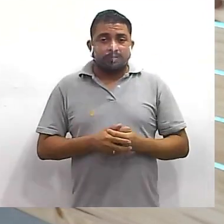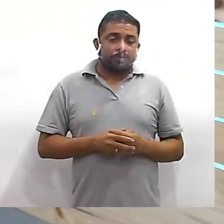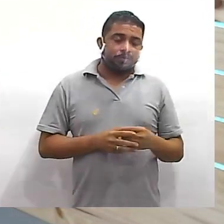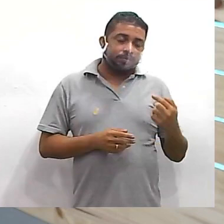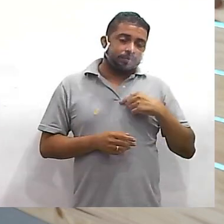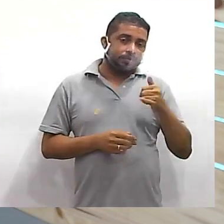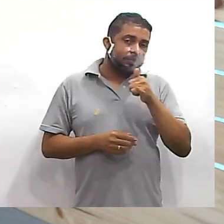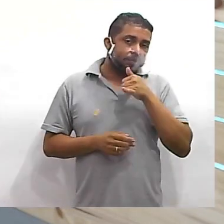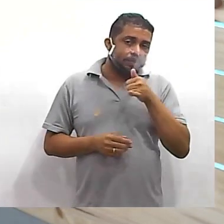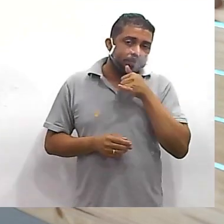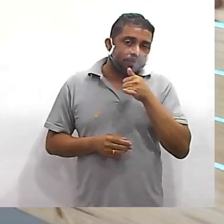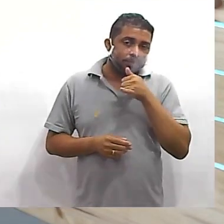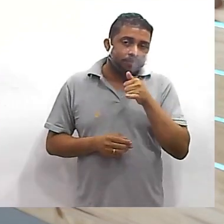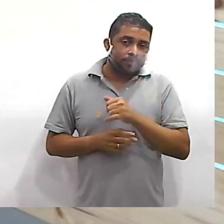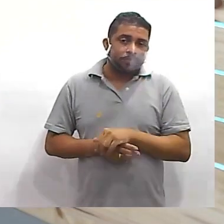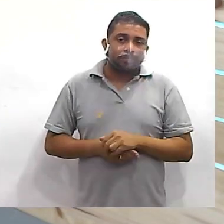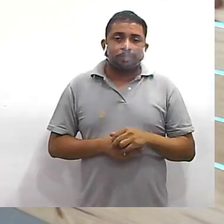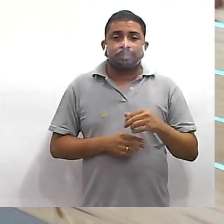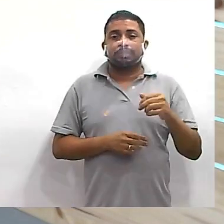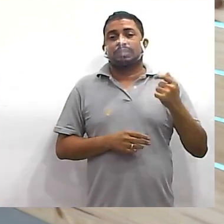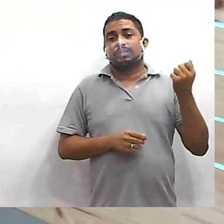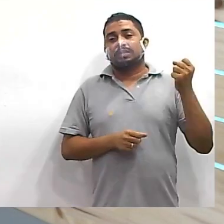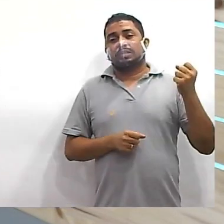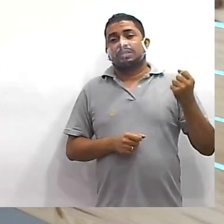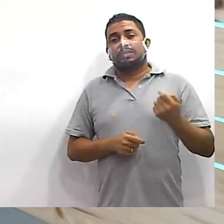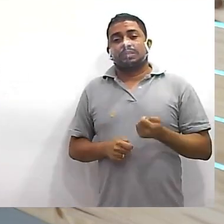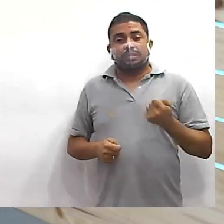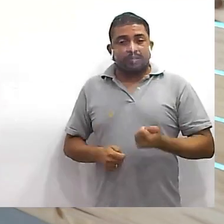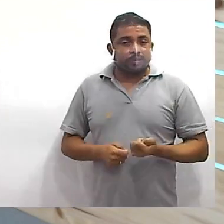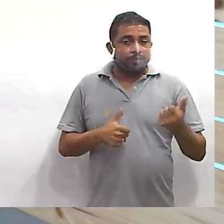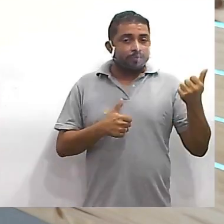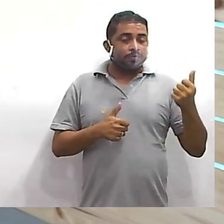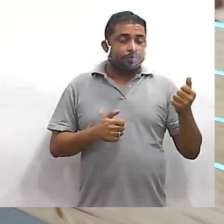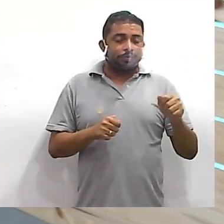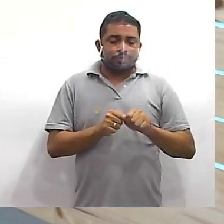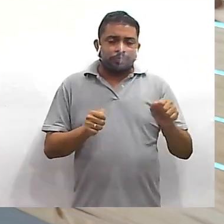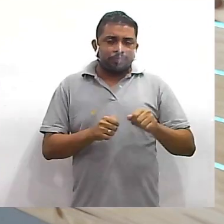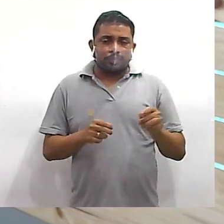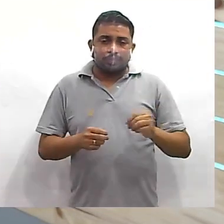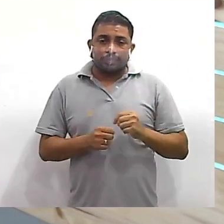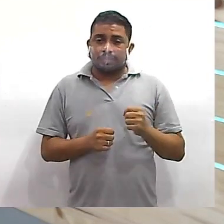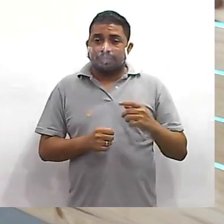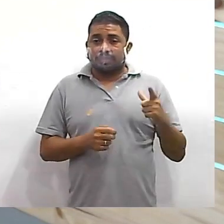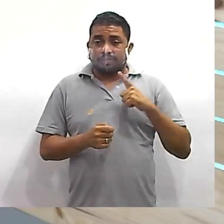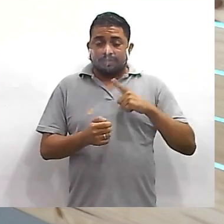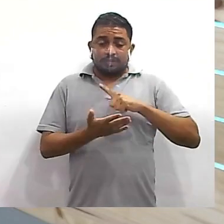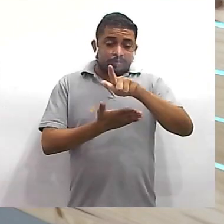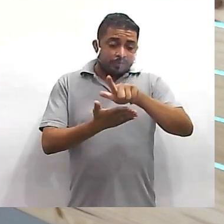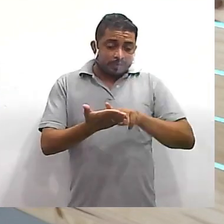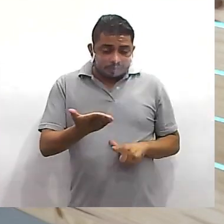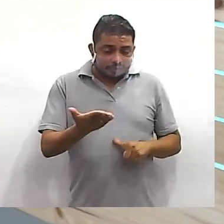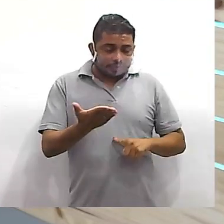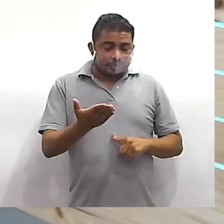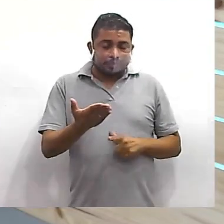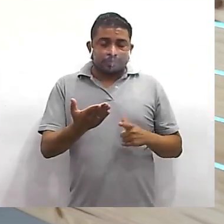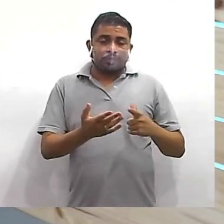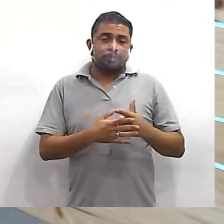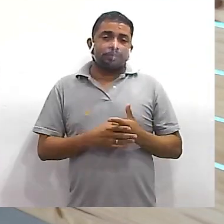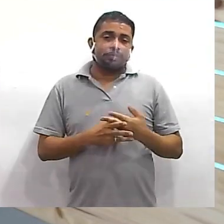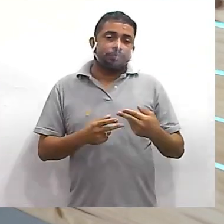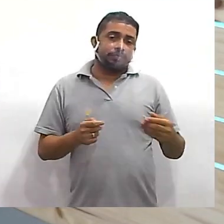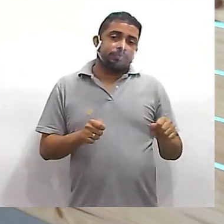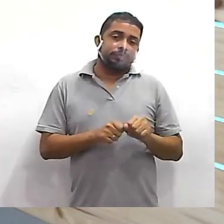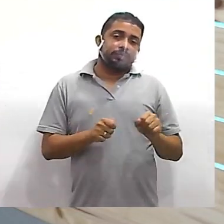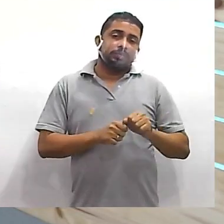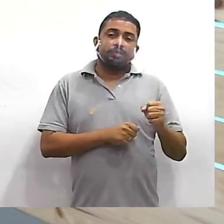dar o exemplo do Ano Novo. No Ano Novo, a gente faz uma lista de coisas que quer fazer para o ano seguinte. E aí é